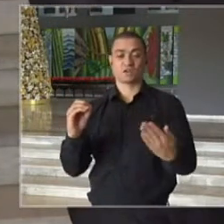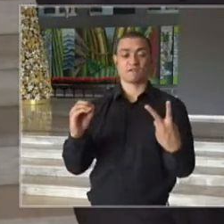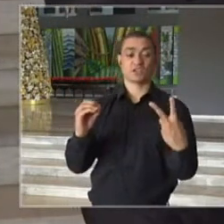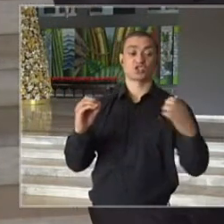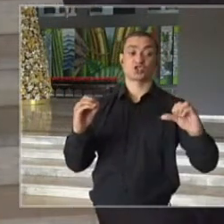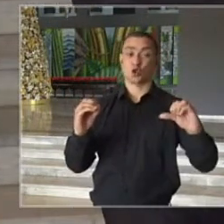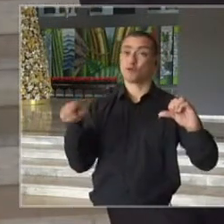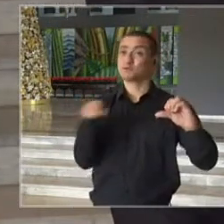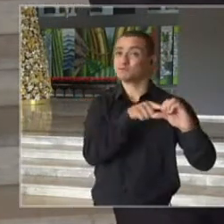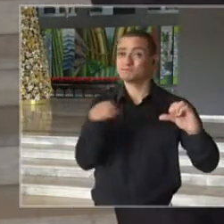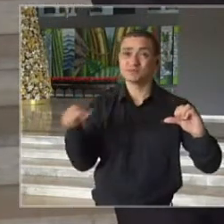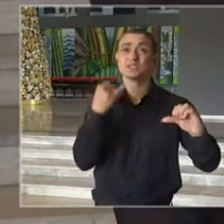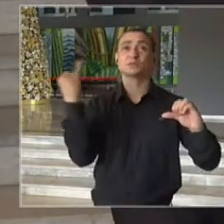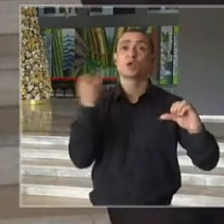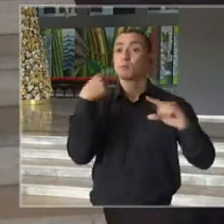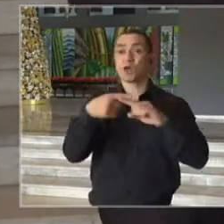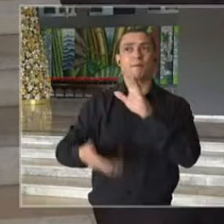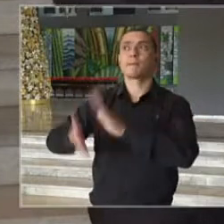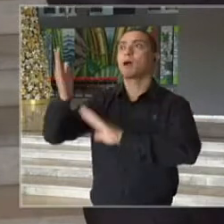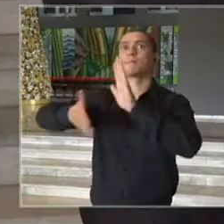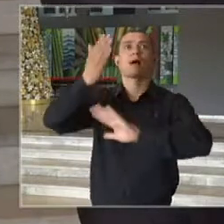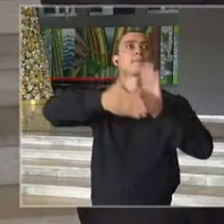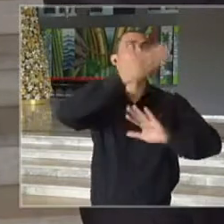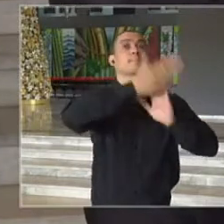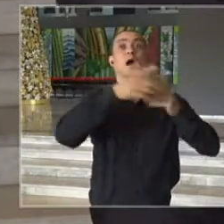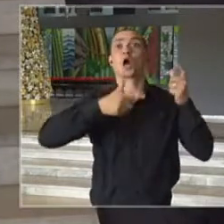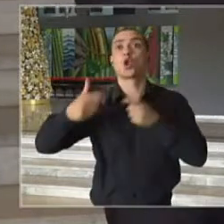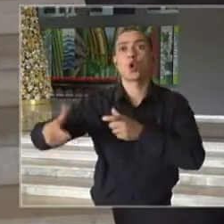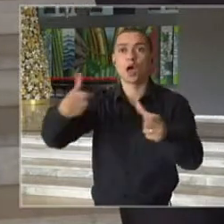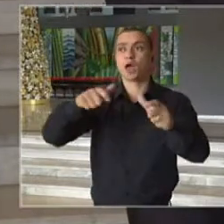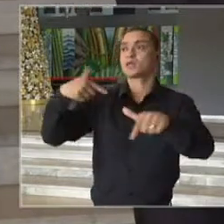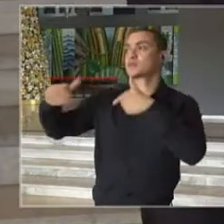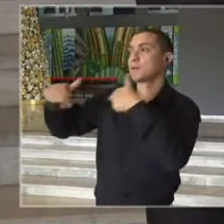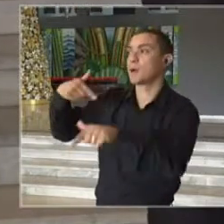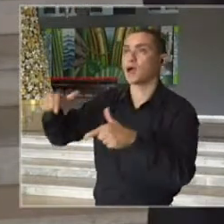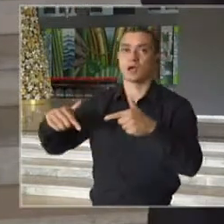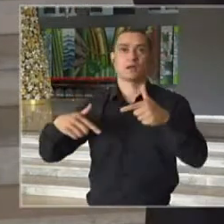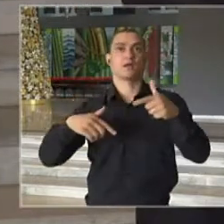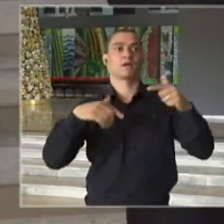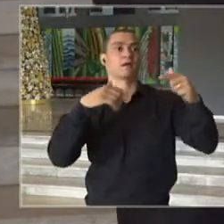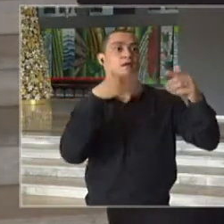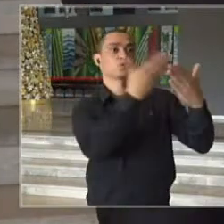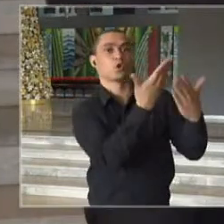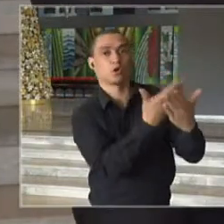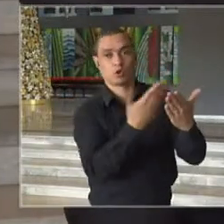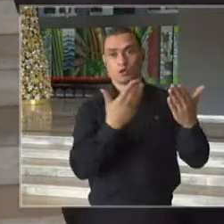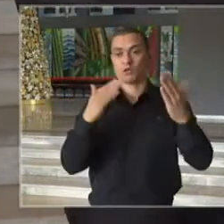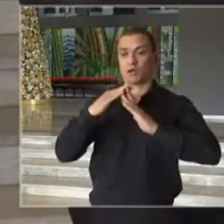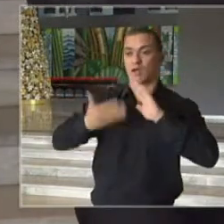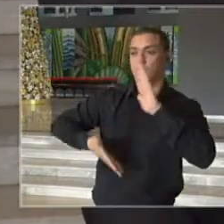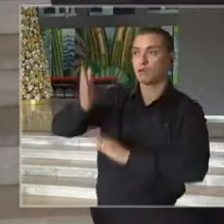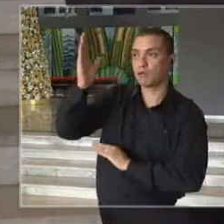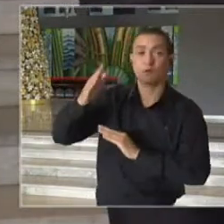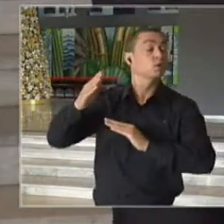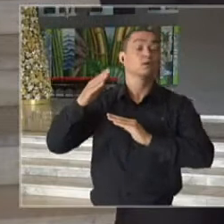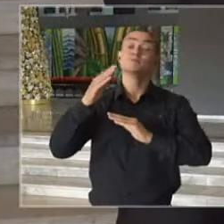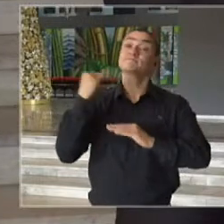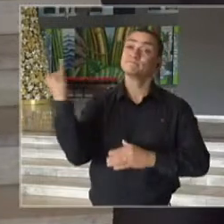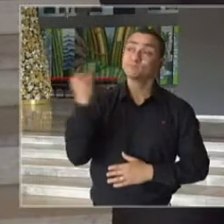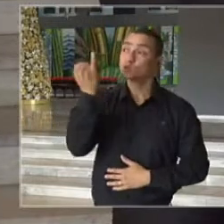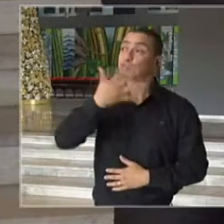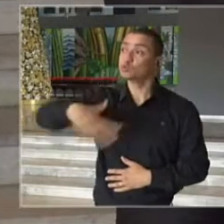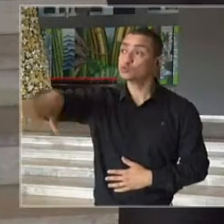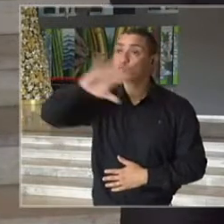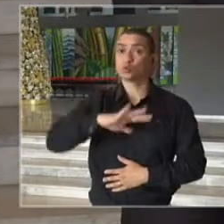público importante, ele transita, ele vai aos lugares, ele está trabalhando, ele saiu do seu home office, então é muito importante que